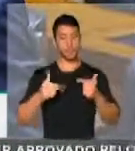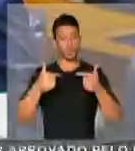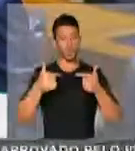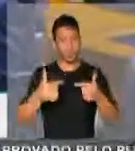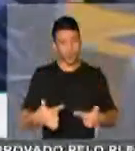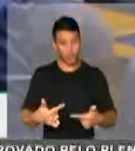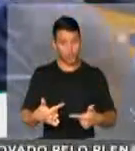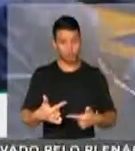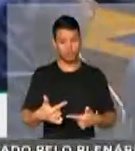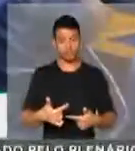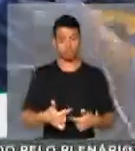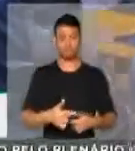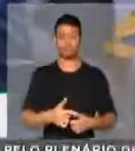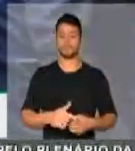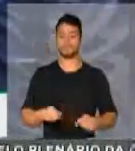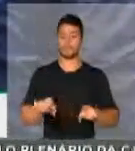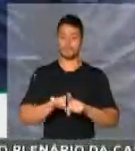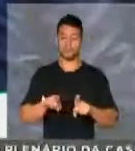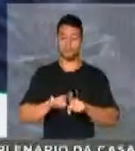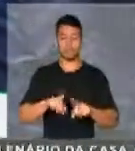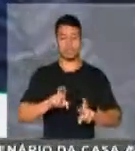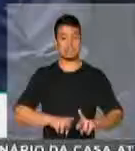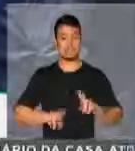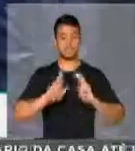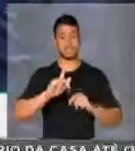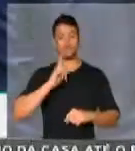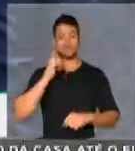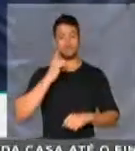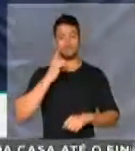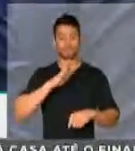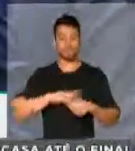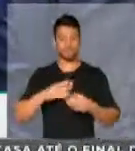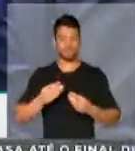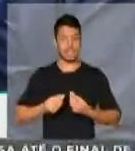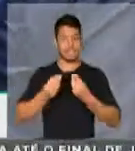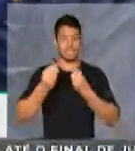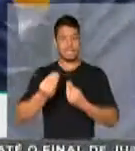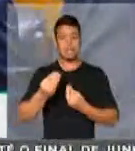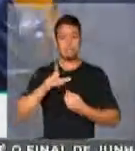e muita força nesse momento para todo o povo francês. Obrigado, presidente.